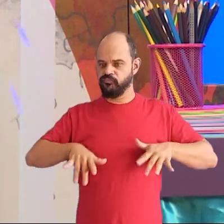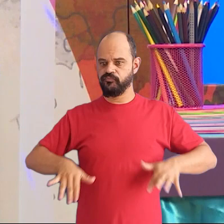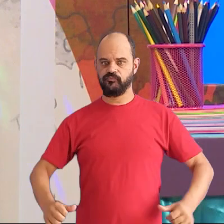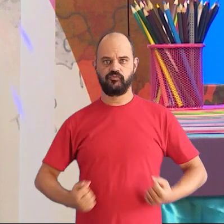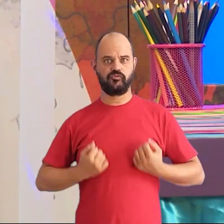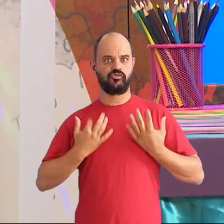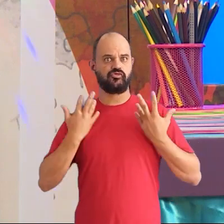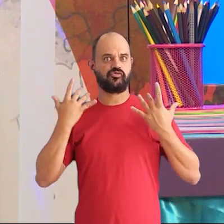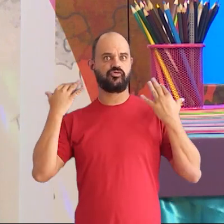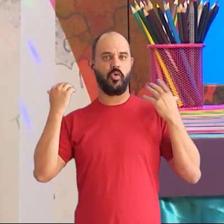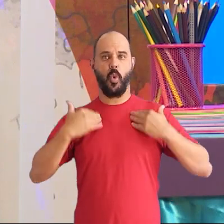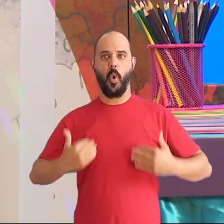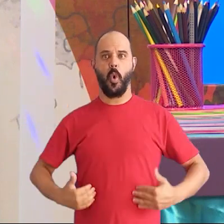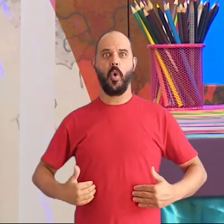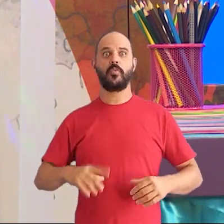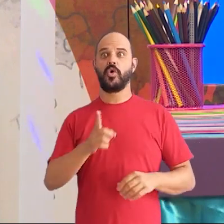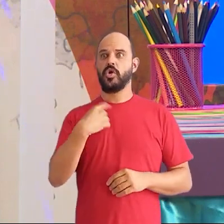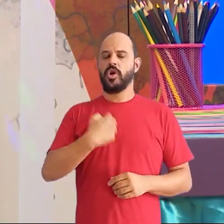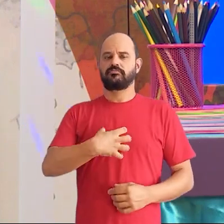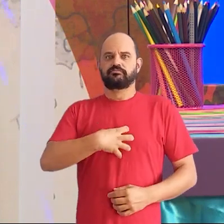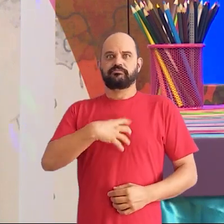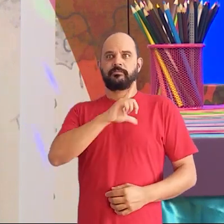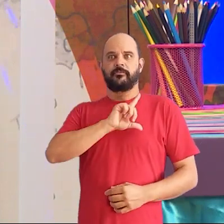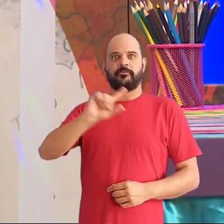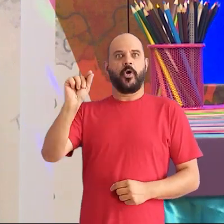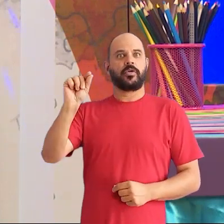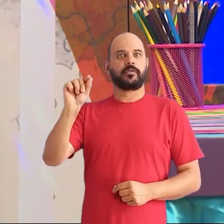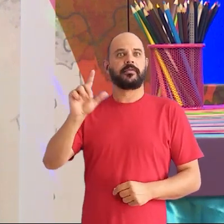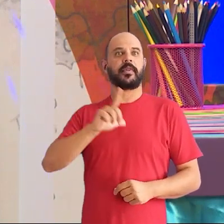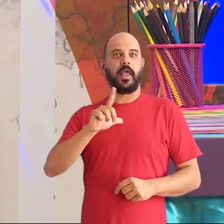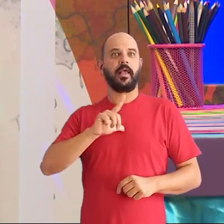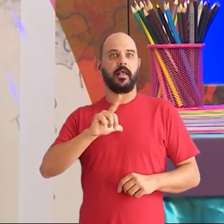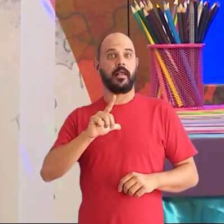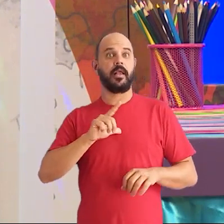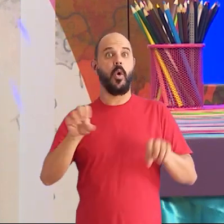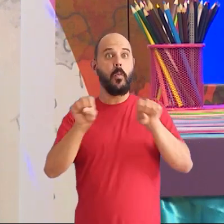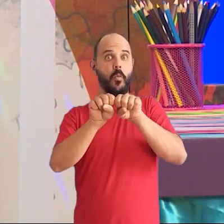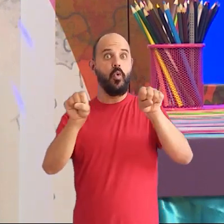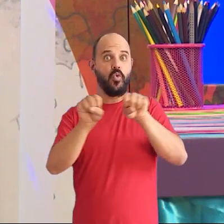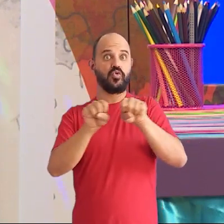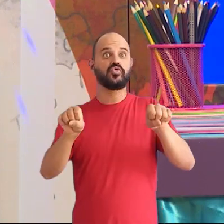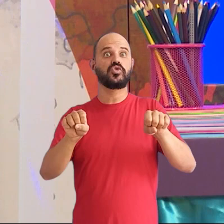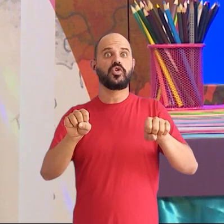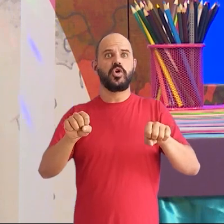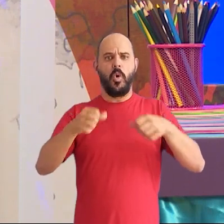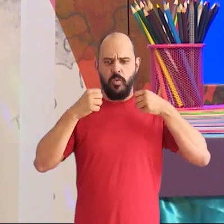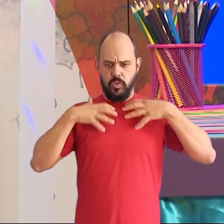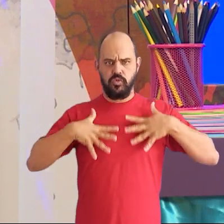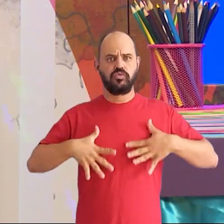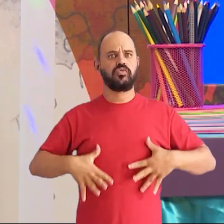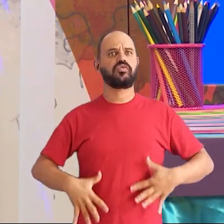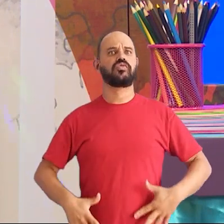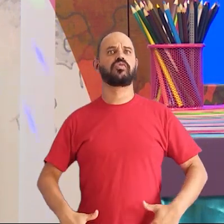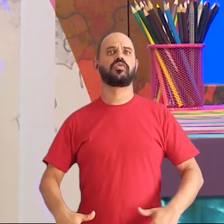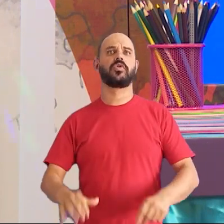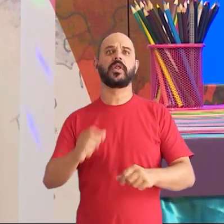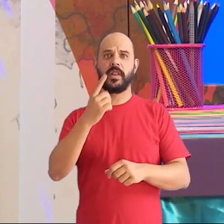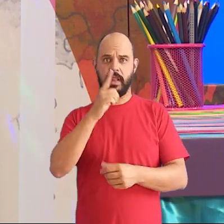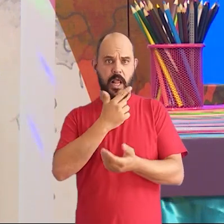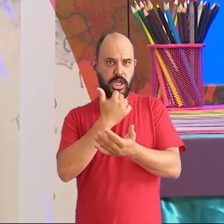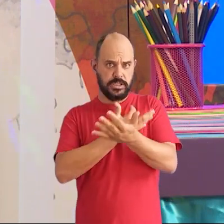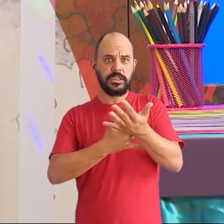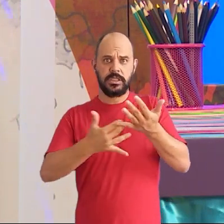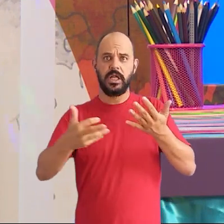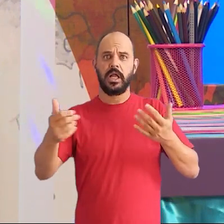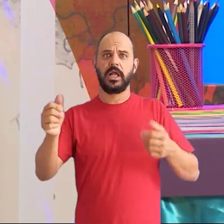as áreas do corpo que nos ajudam a fugir, como por exemplo os músculos. E com esse fluxo de sangue intenso, a pressão